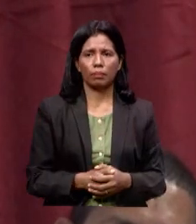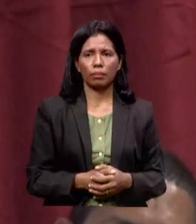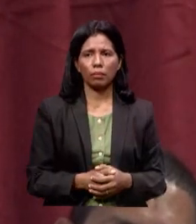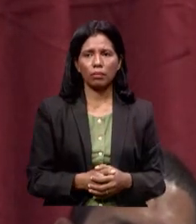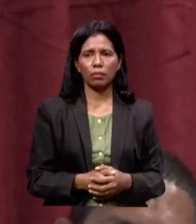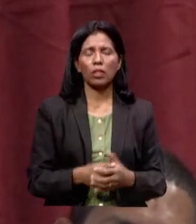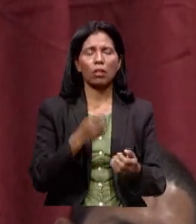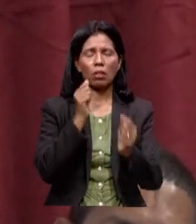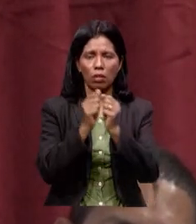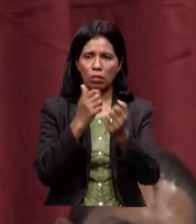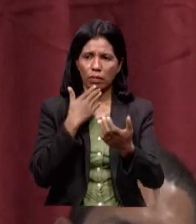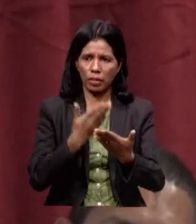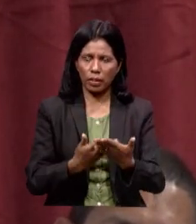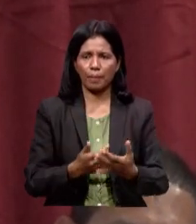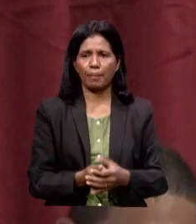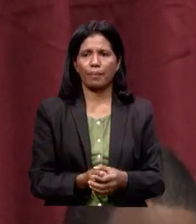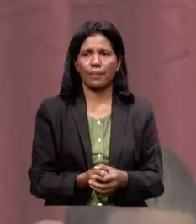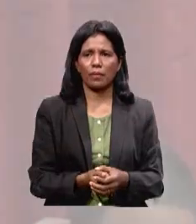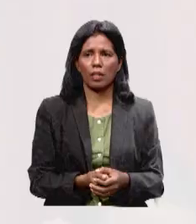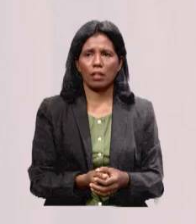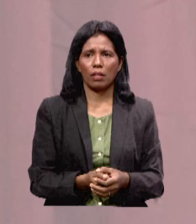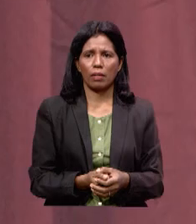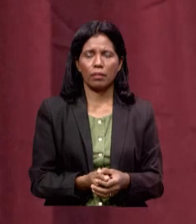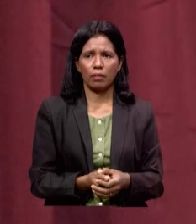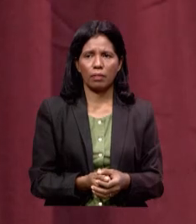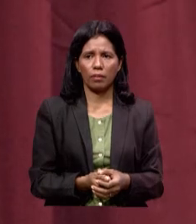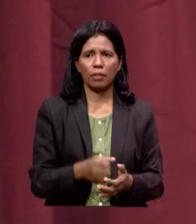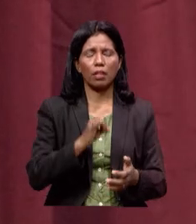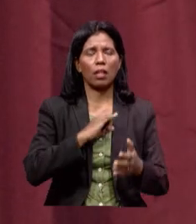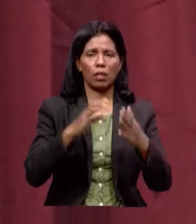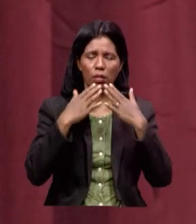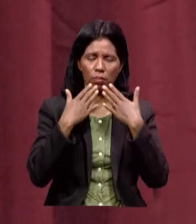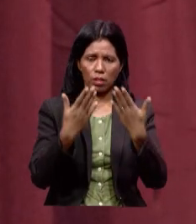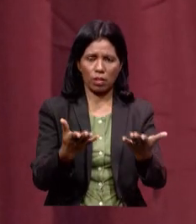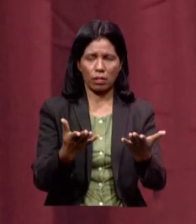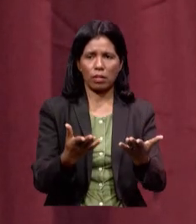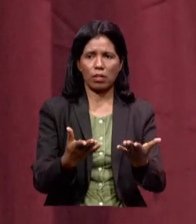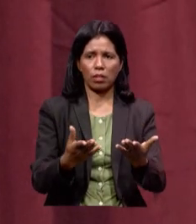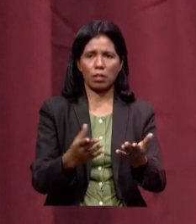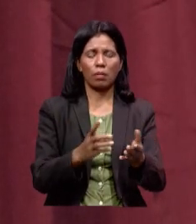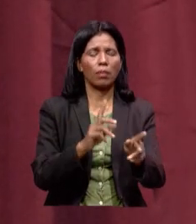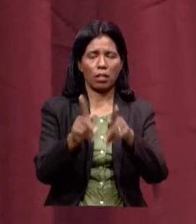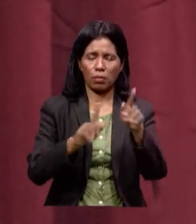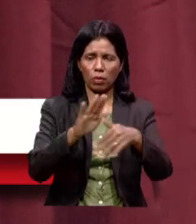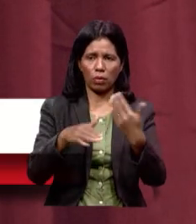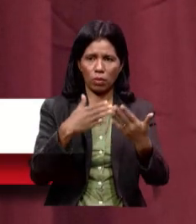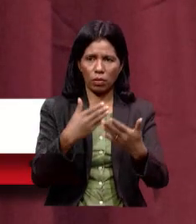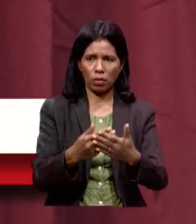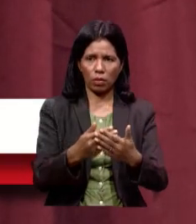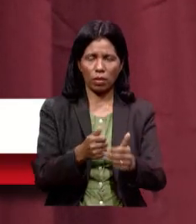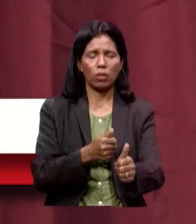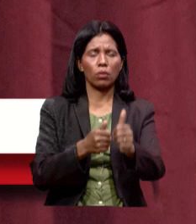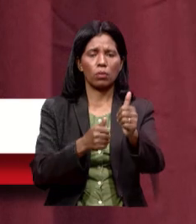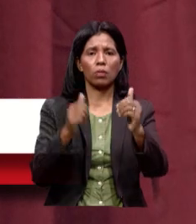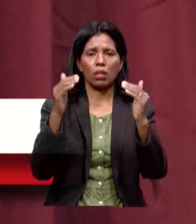Po kualidade. Po variedade. Hau agradece. Ba delegado rupa nivel momento de